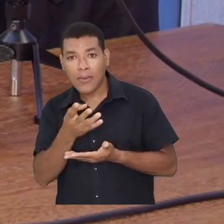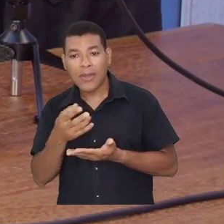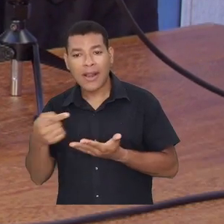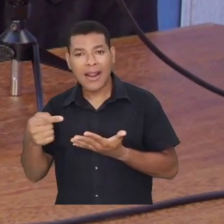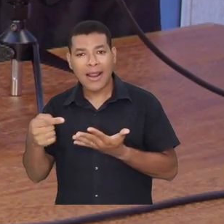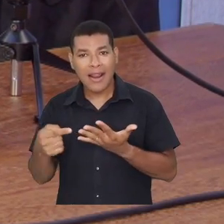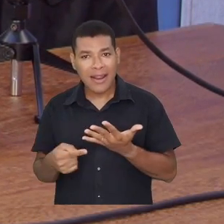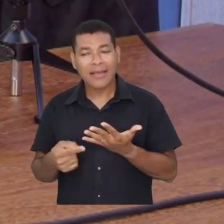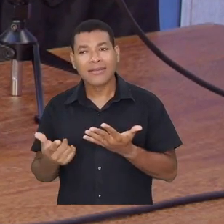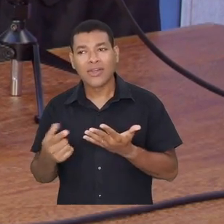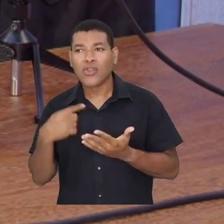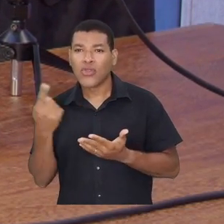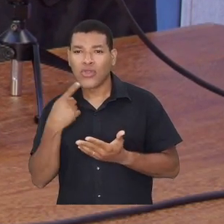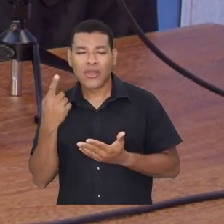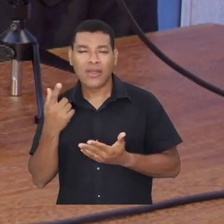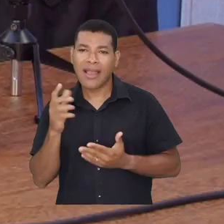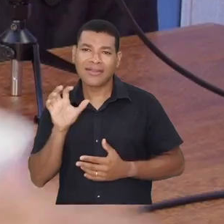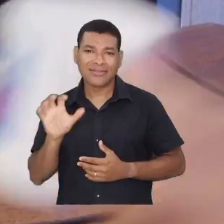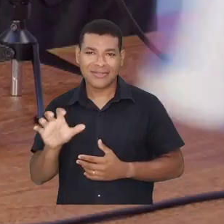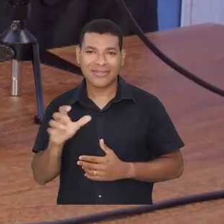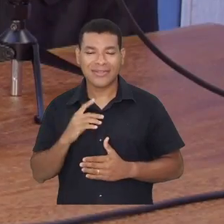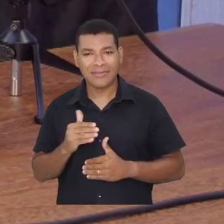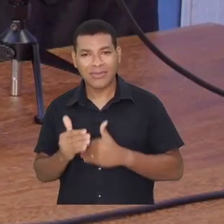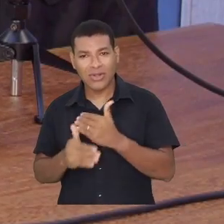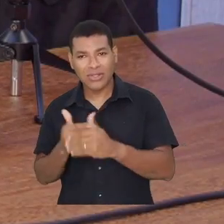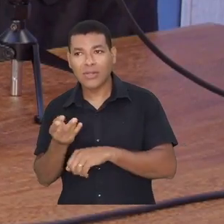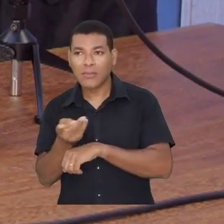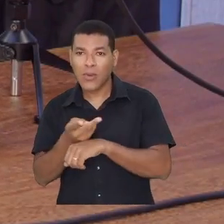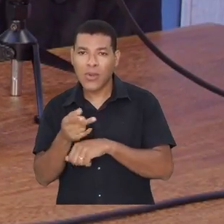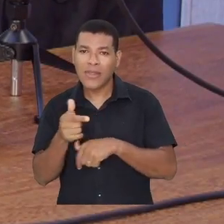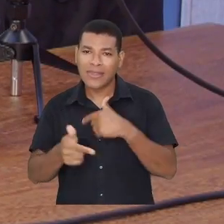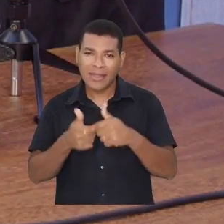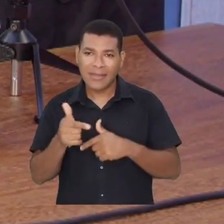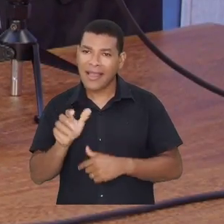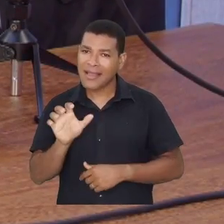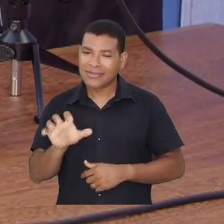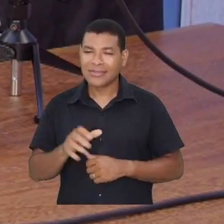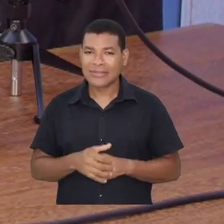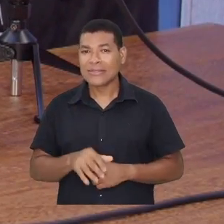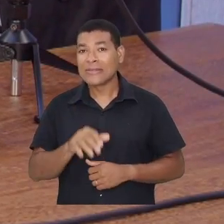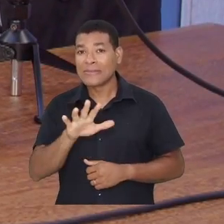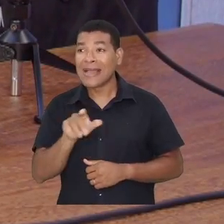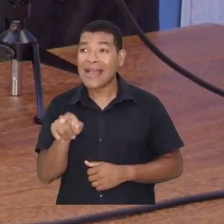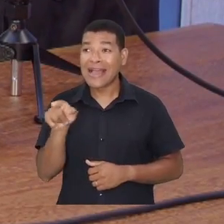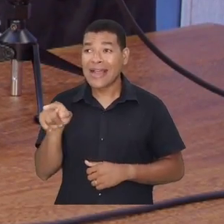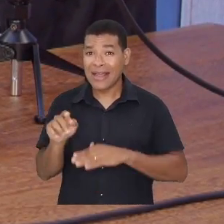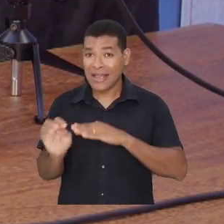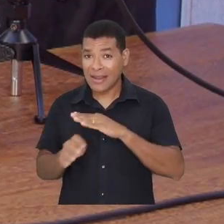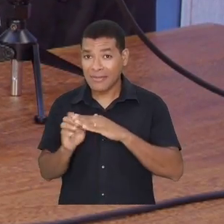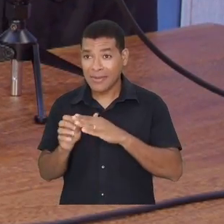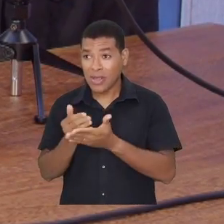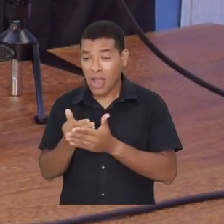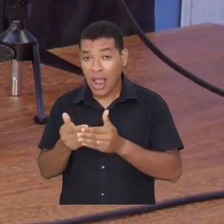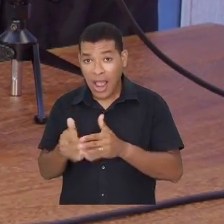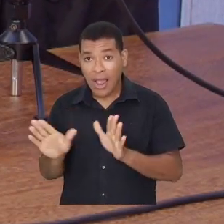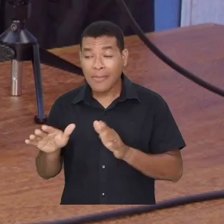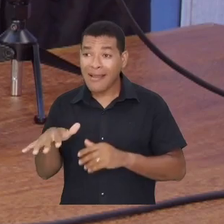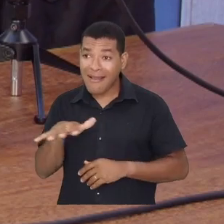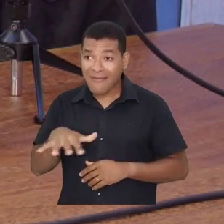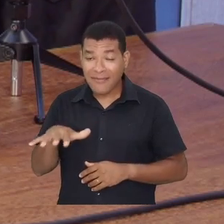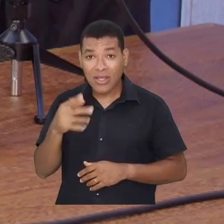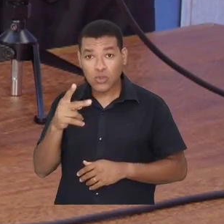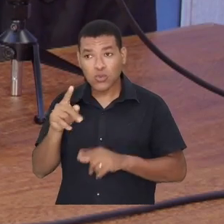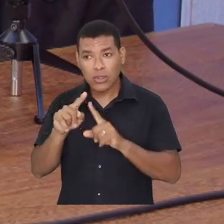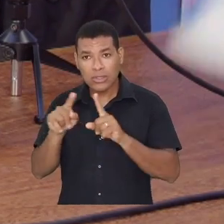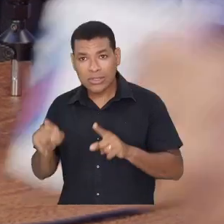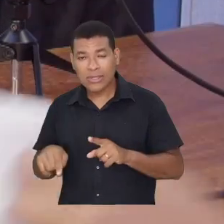compensação, uhum, isso é comum, todos nós, faz parte de um processo de procura de emprego. Mas aquela empresa que se abriu uma vaga na sua área, você é um